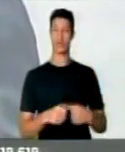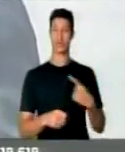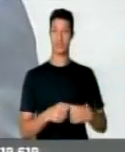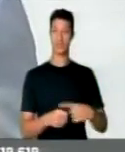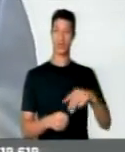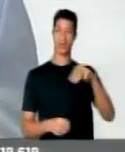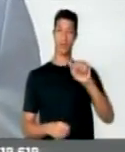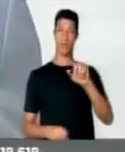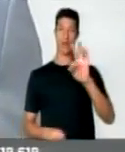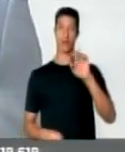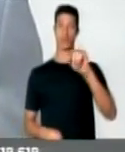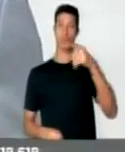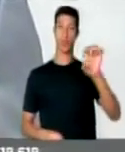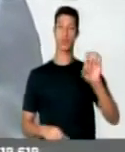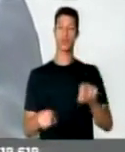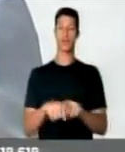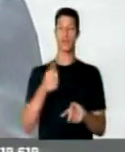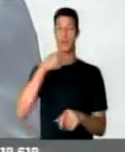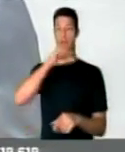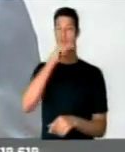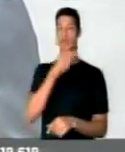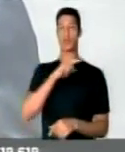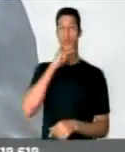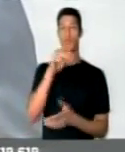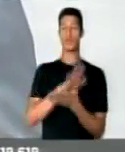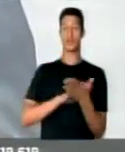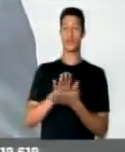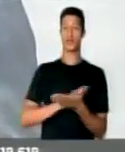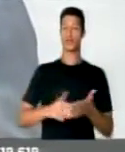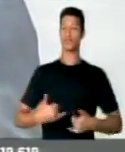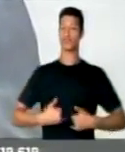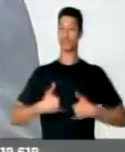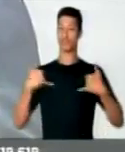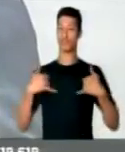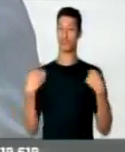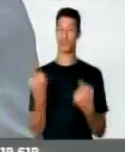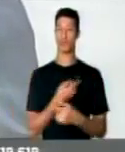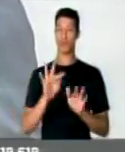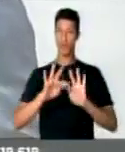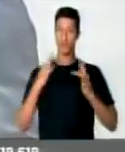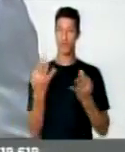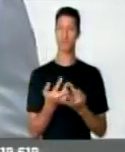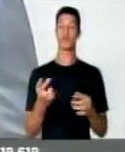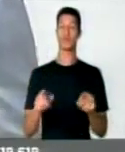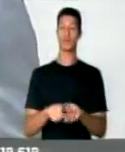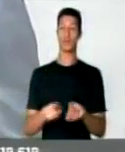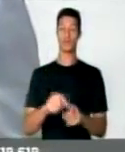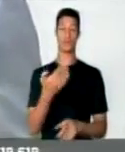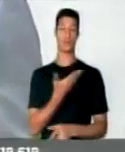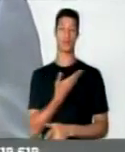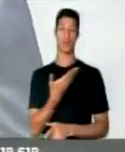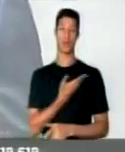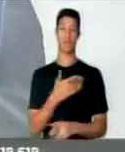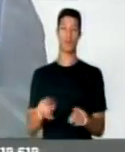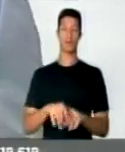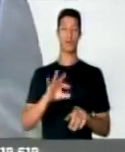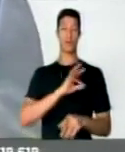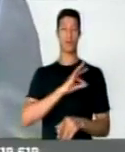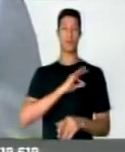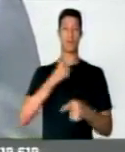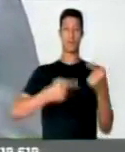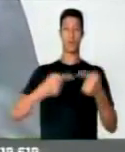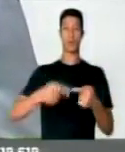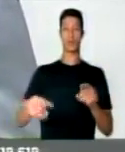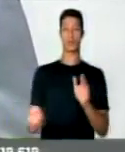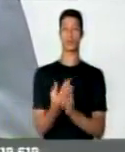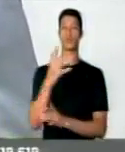natal, Matões, assim como a sua mãe. Eu não tenho dúvida que Vossa Excelência orgulha toda a família Pereira e também os amigos e os políticos dessa